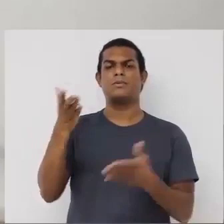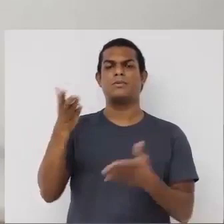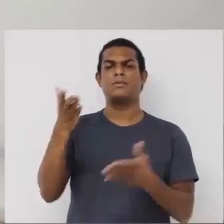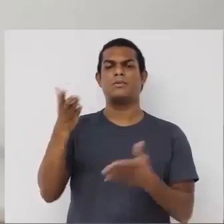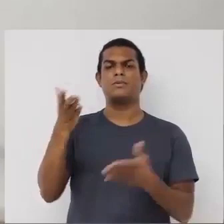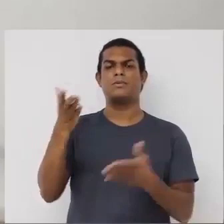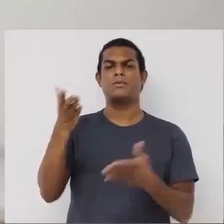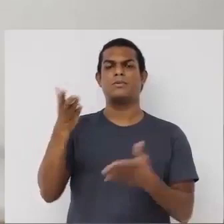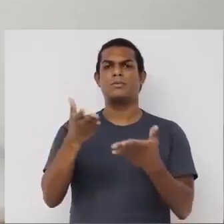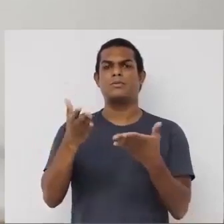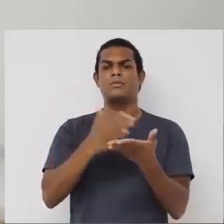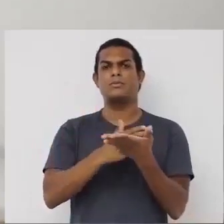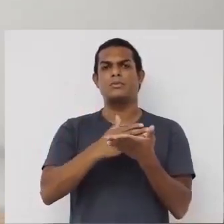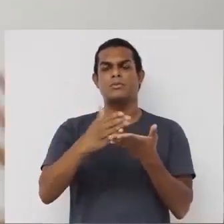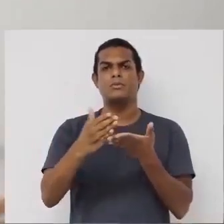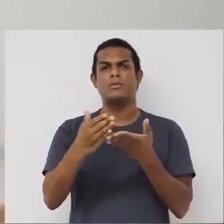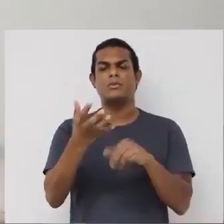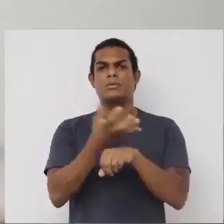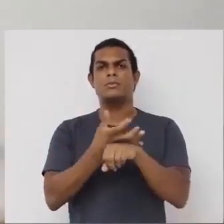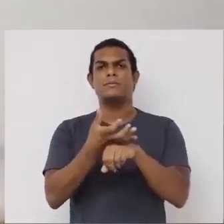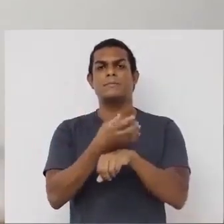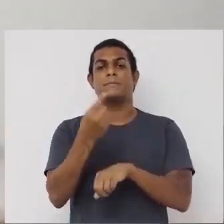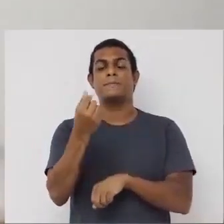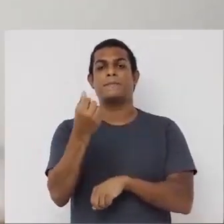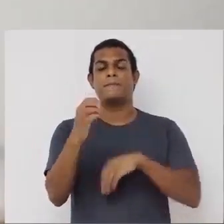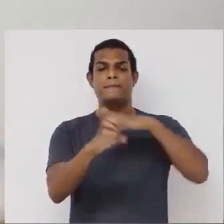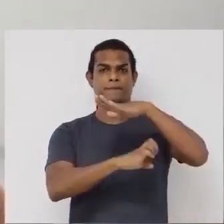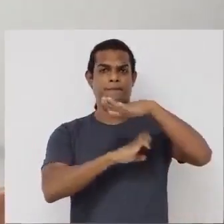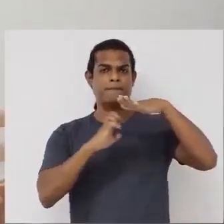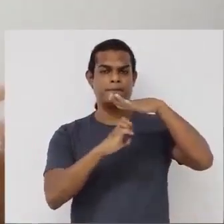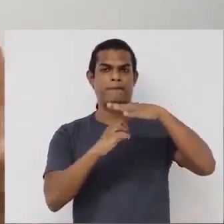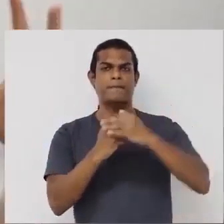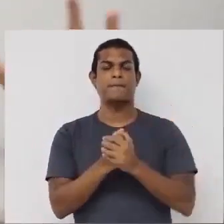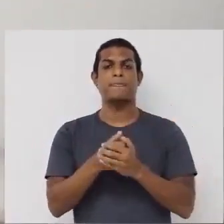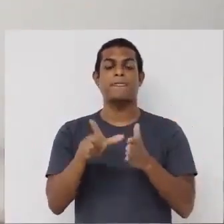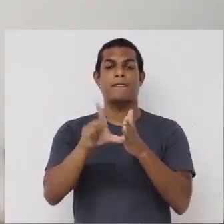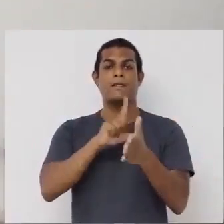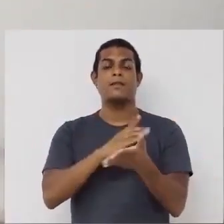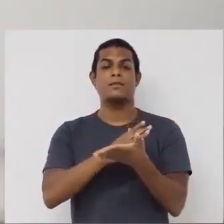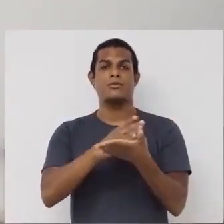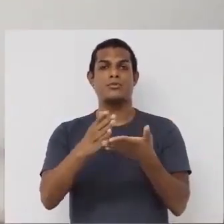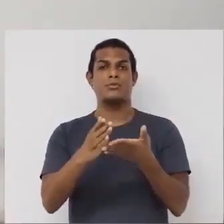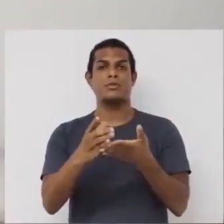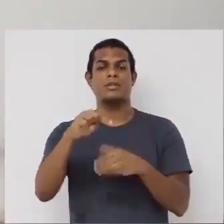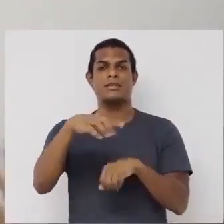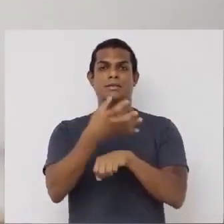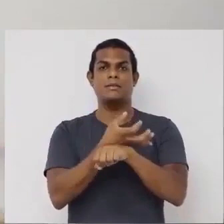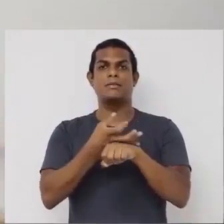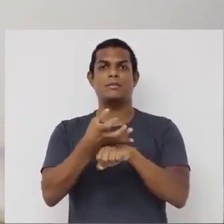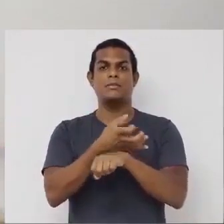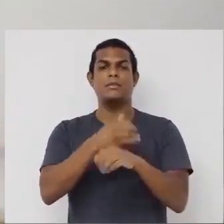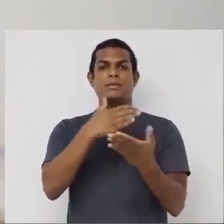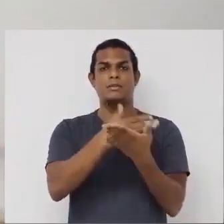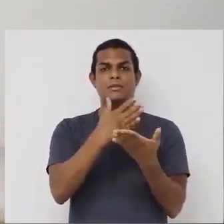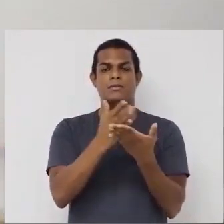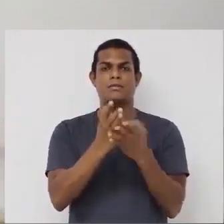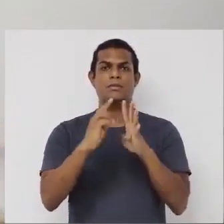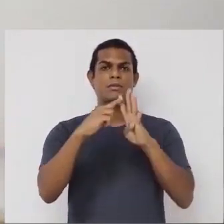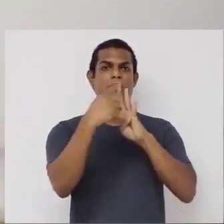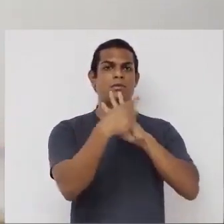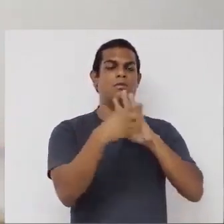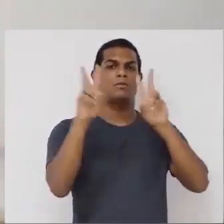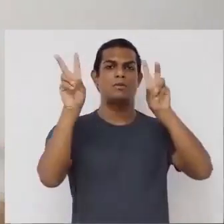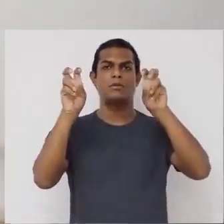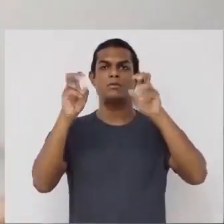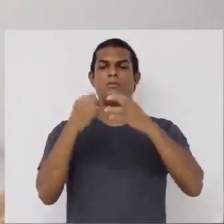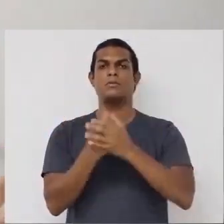Pernambuco. Antes de começar o módulo, antes de iniciar esse grande módulo, dividido em quatro blocos de